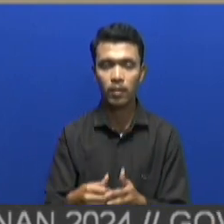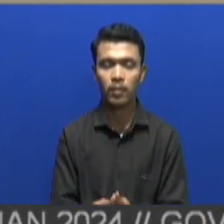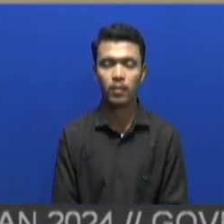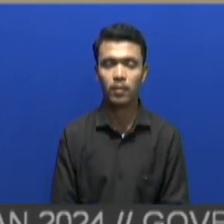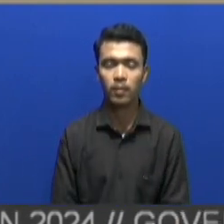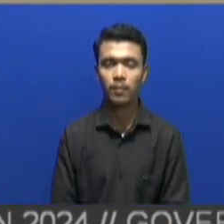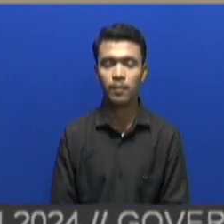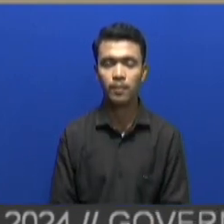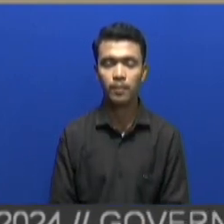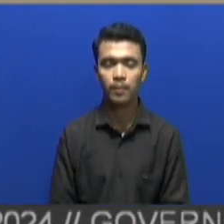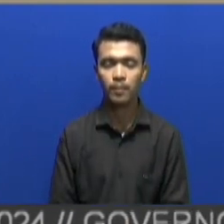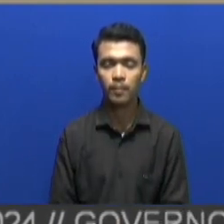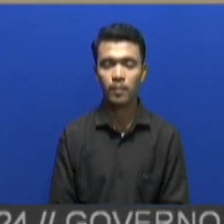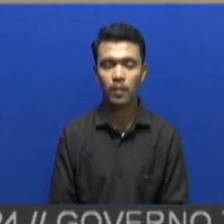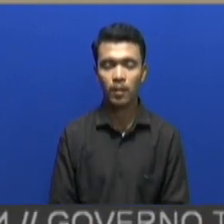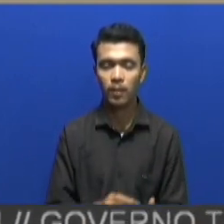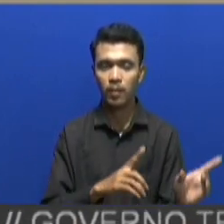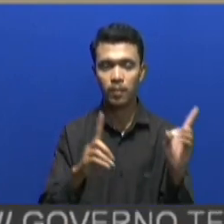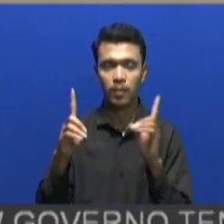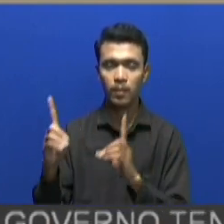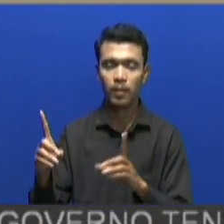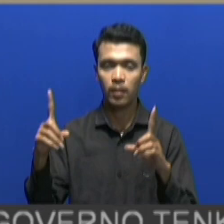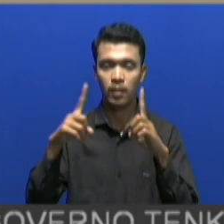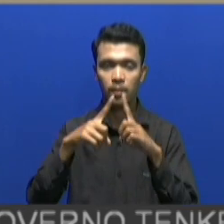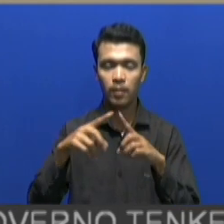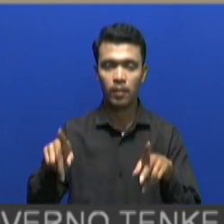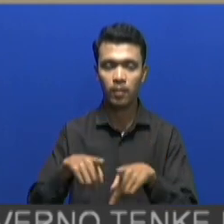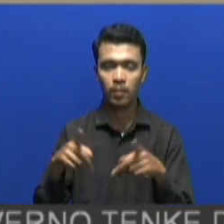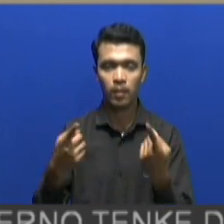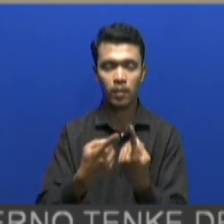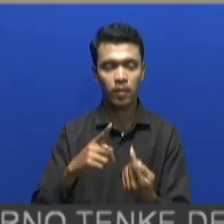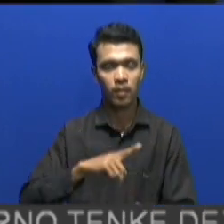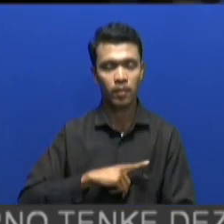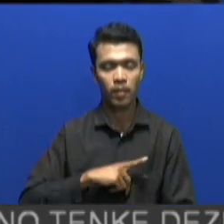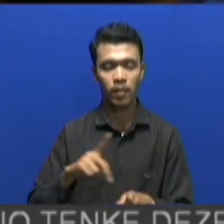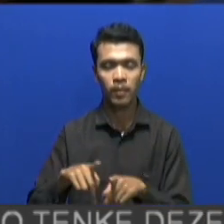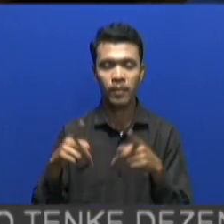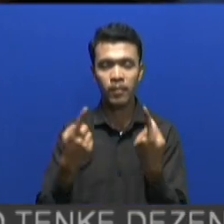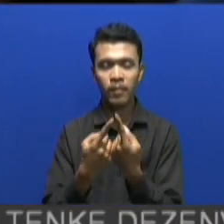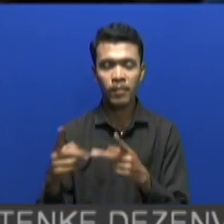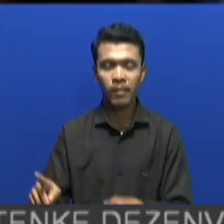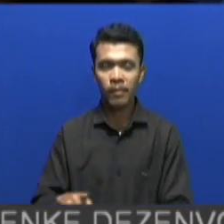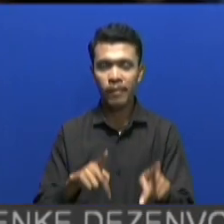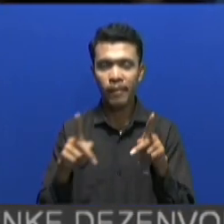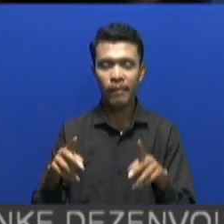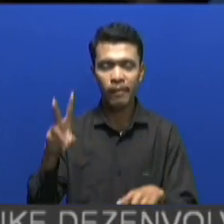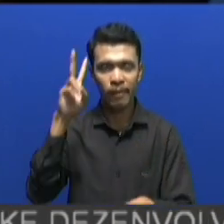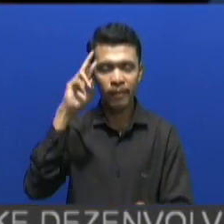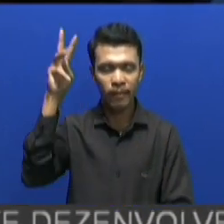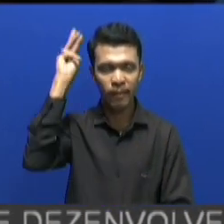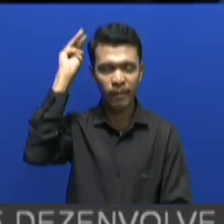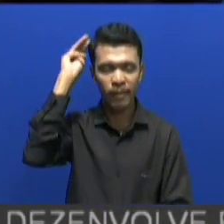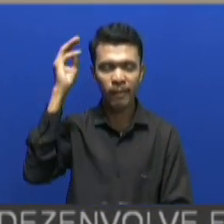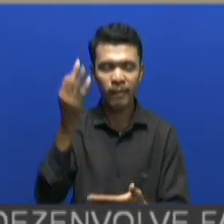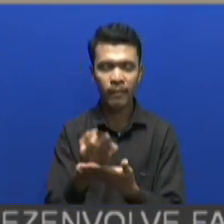Leste nebe se aplika ba hi sektor pribadi numus ba sektor publik. Vice ministra Finanças